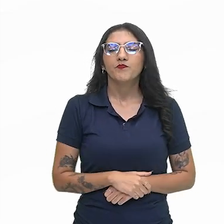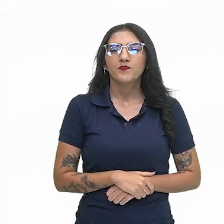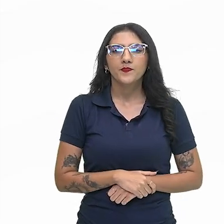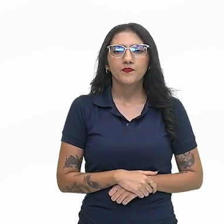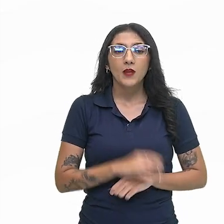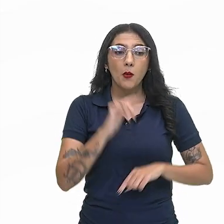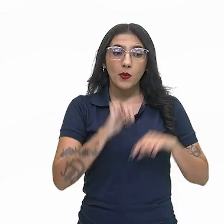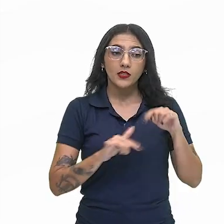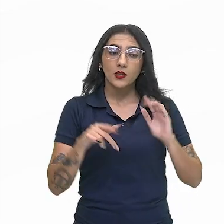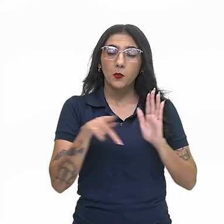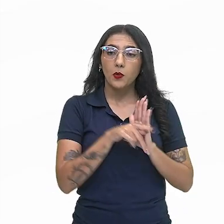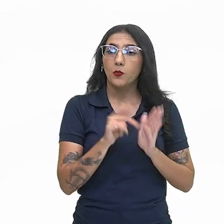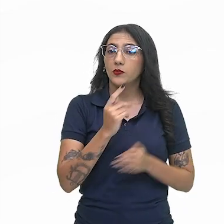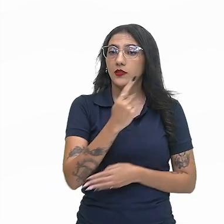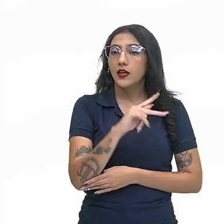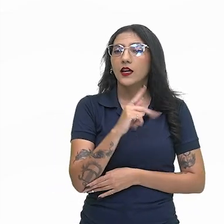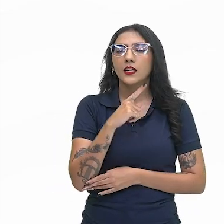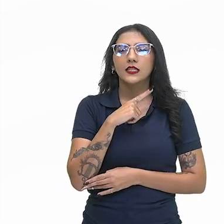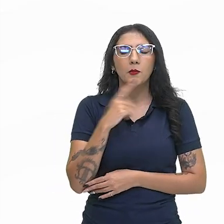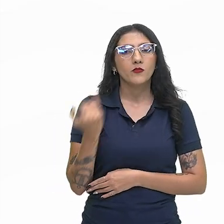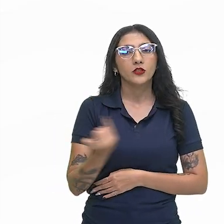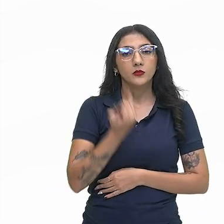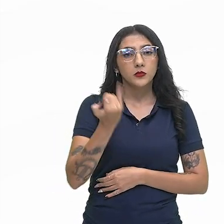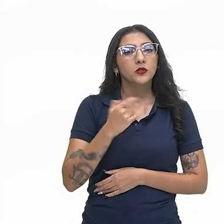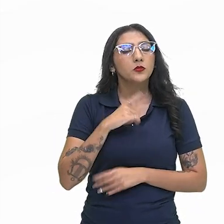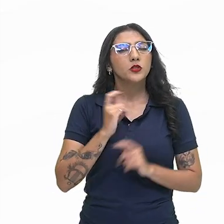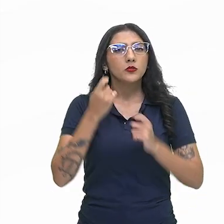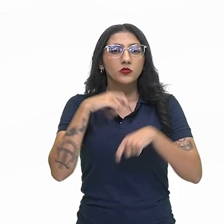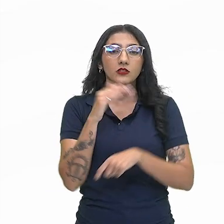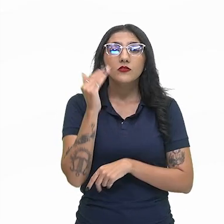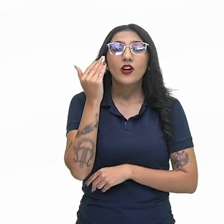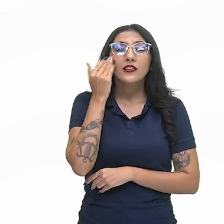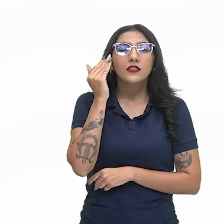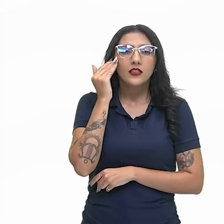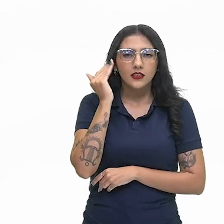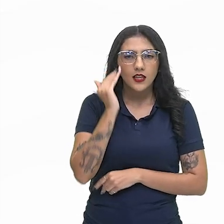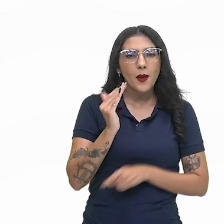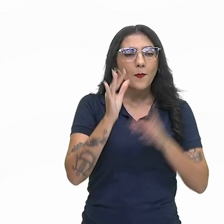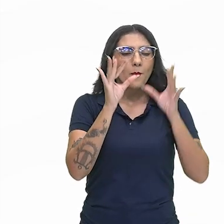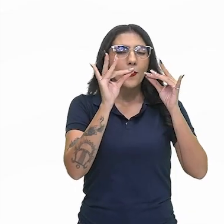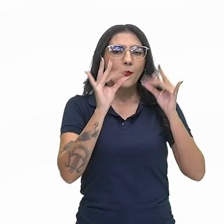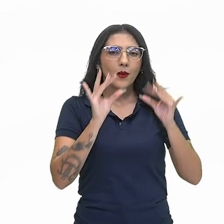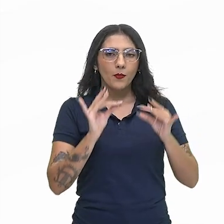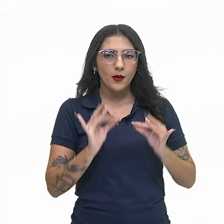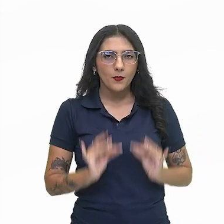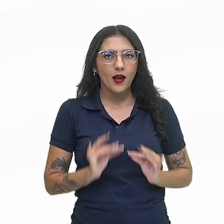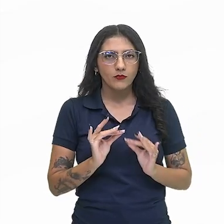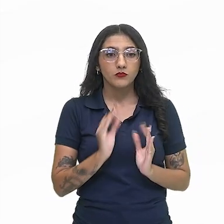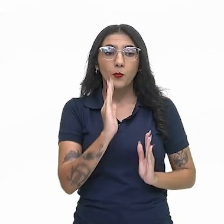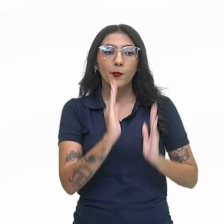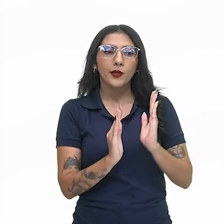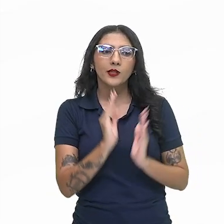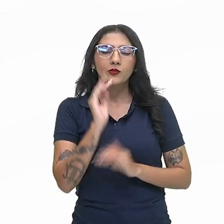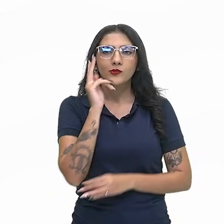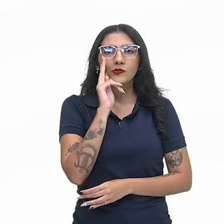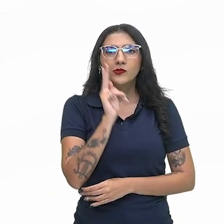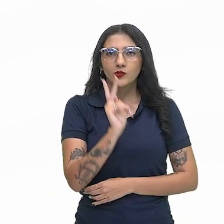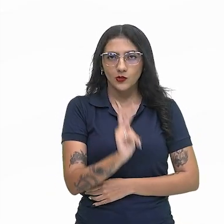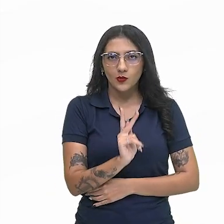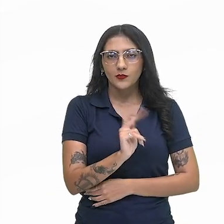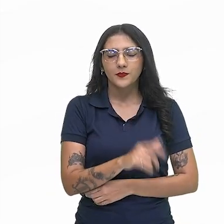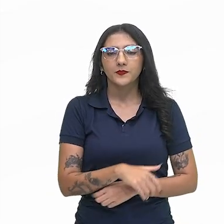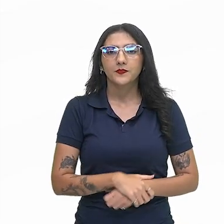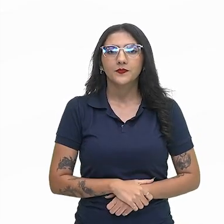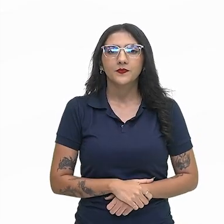é indispensável para a interpretação e compreensão da realidade do seu tempo.